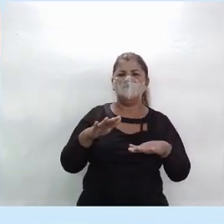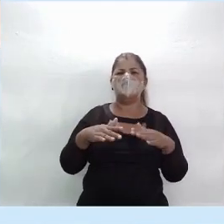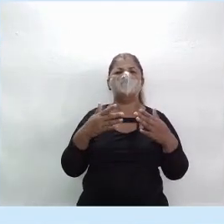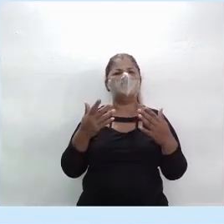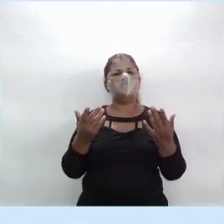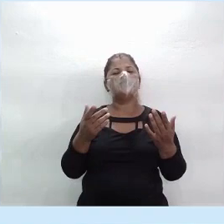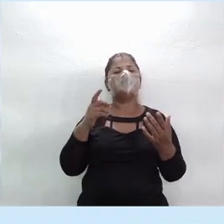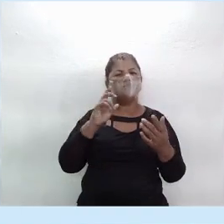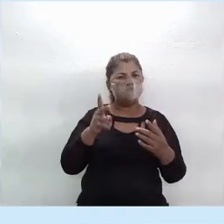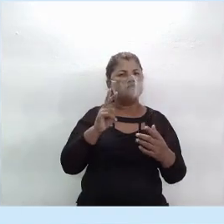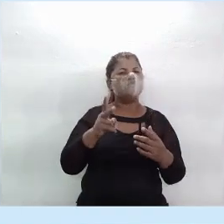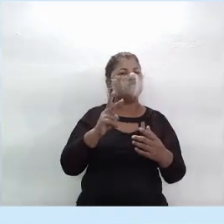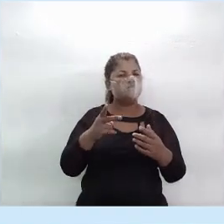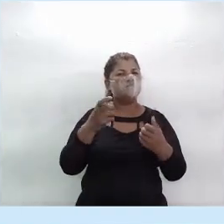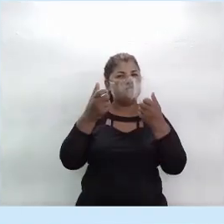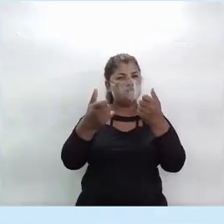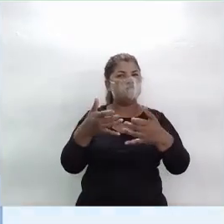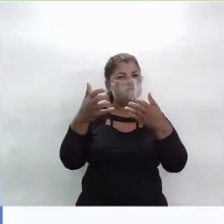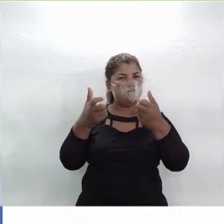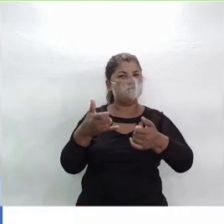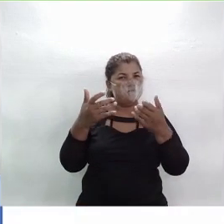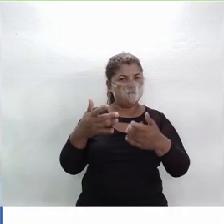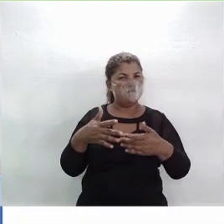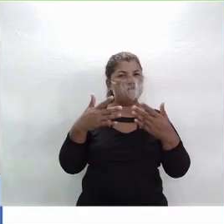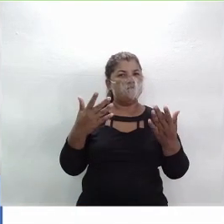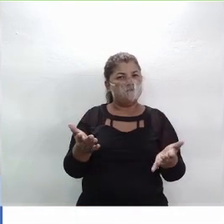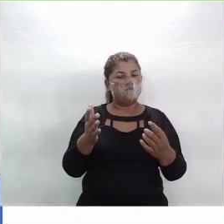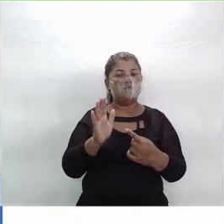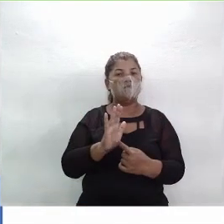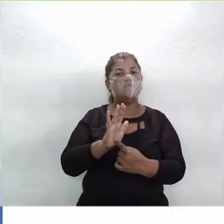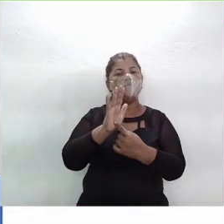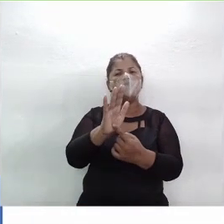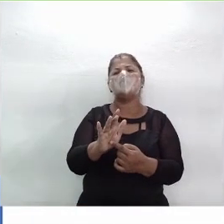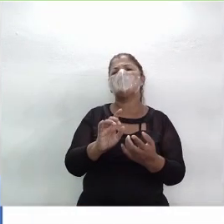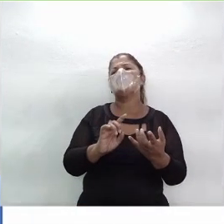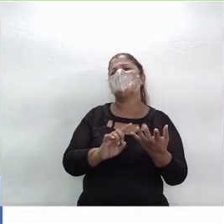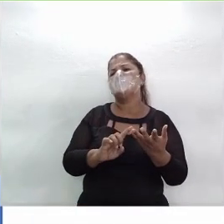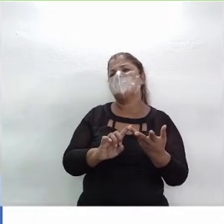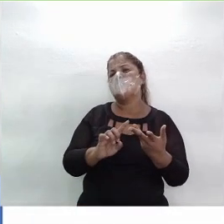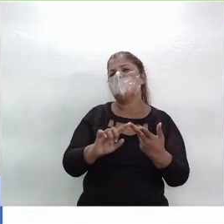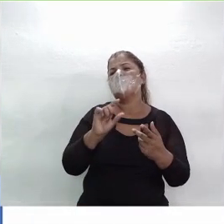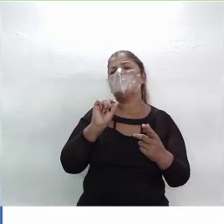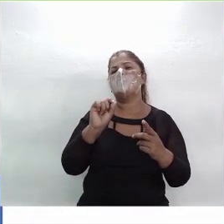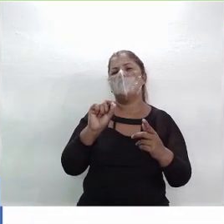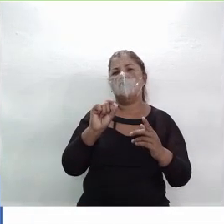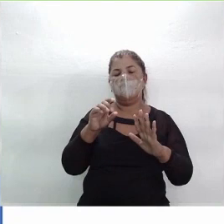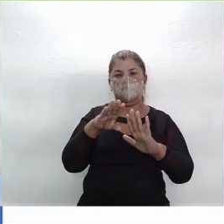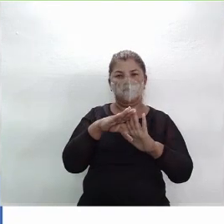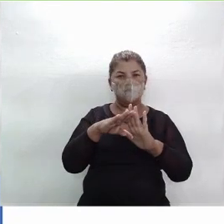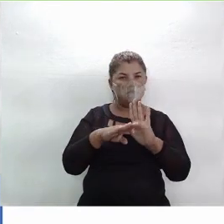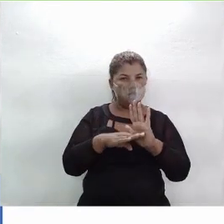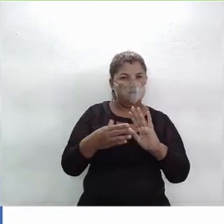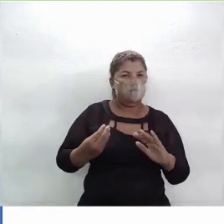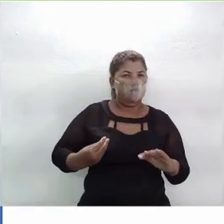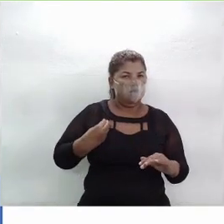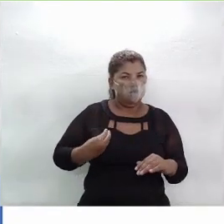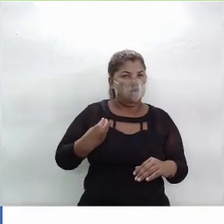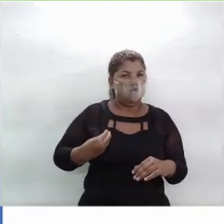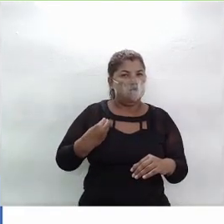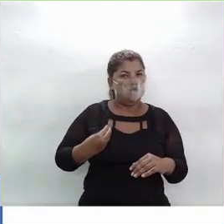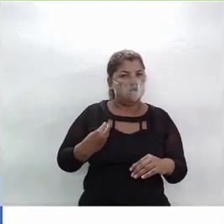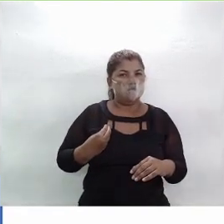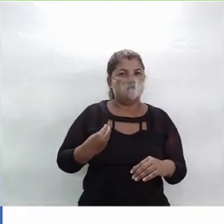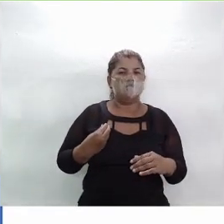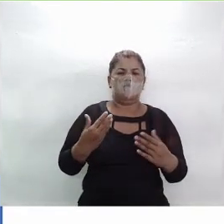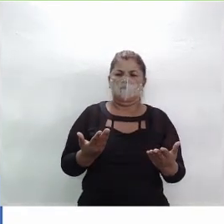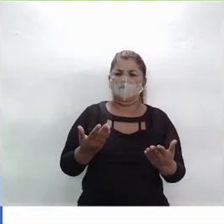hoje. Vamos adiante. Na tela trago para vocês a seguinte questão. Projeto de vida. O que é um projeto de vida?